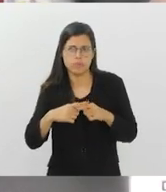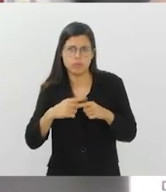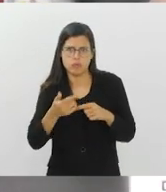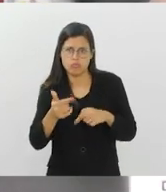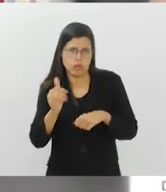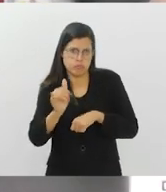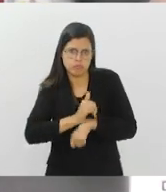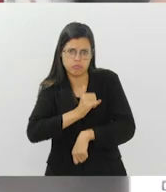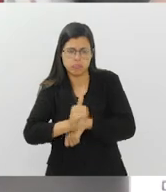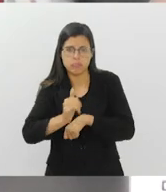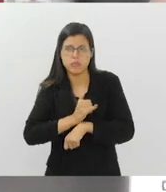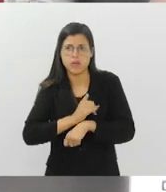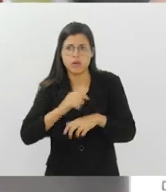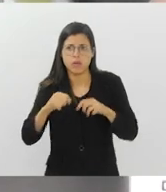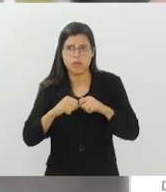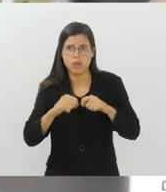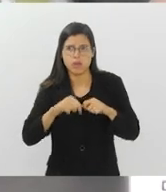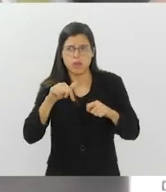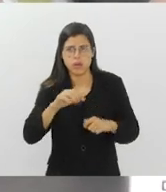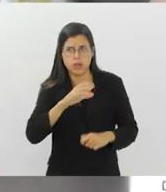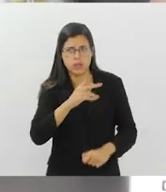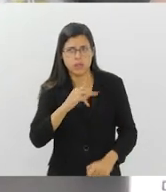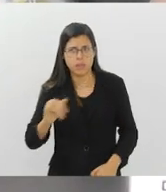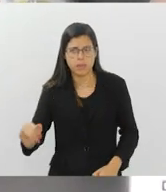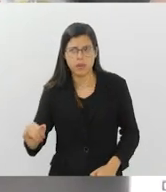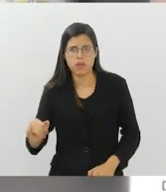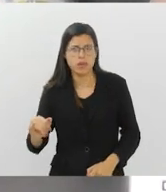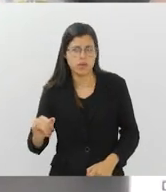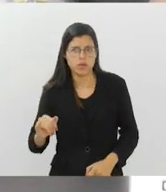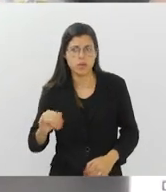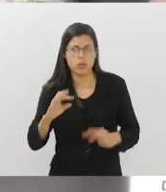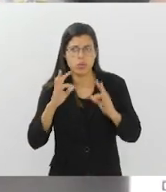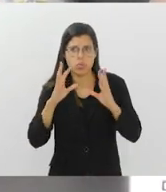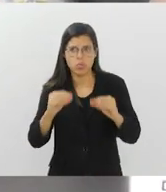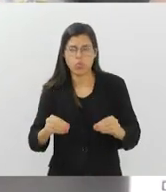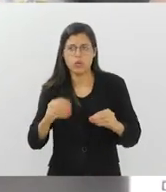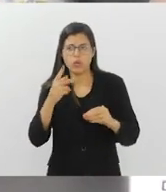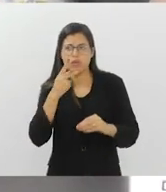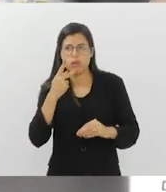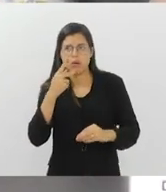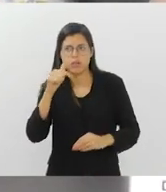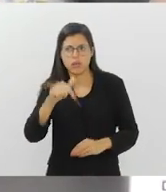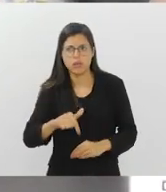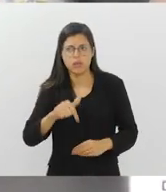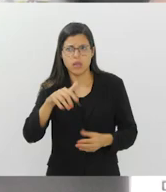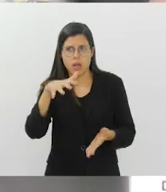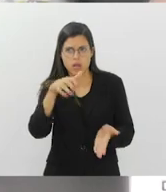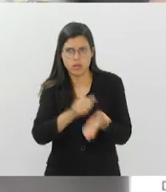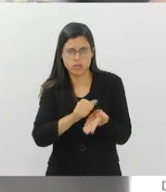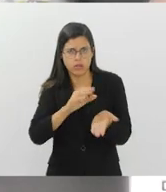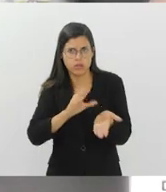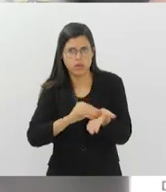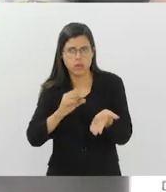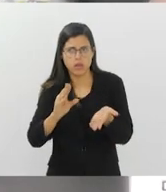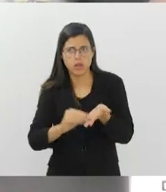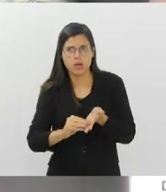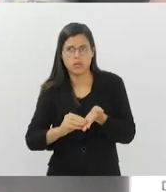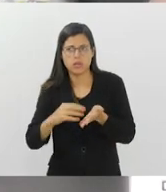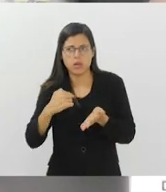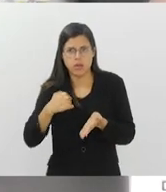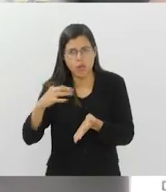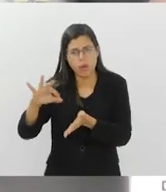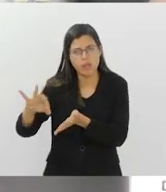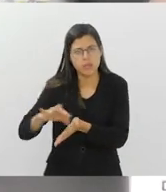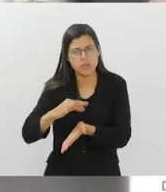aqui. A CPI tem esta força. Então, tudo que está sendo falado aqui, tudo, absolutamente tudo, está sendo registrado em ata, que eu assinarei